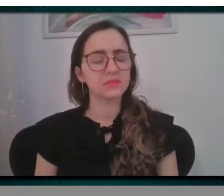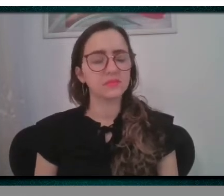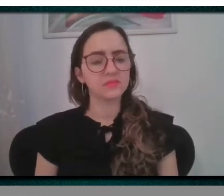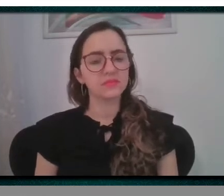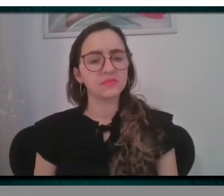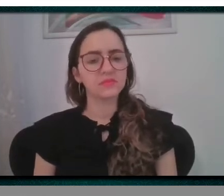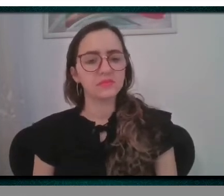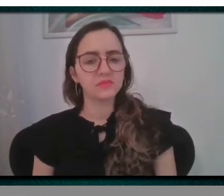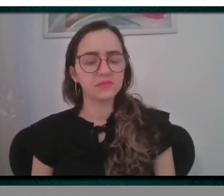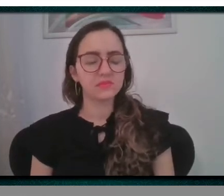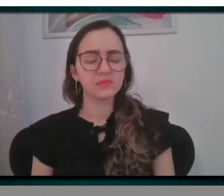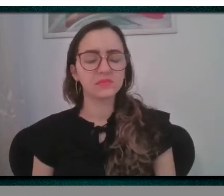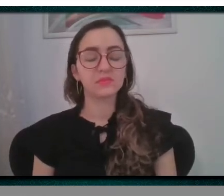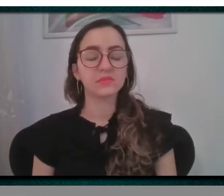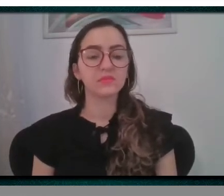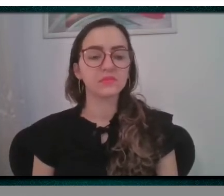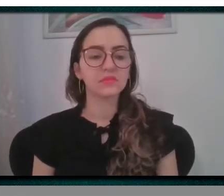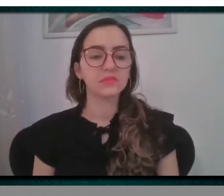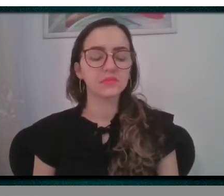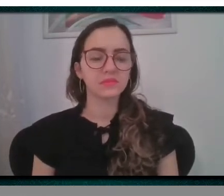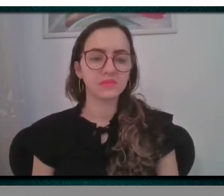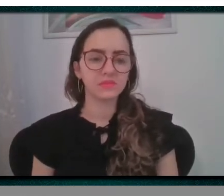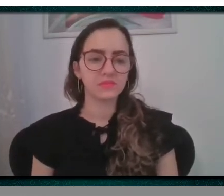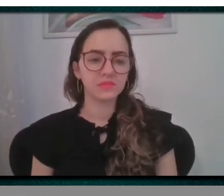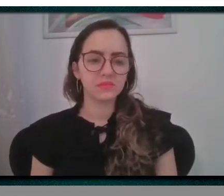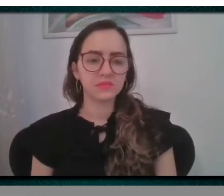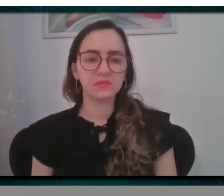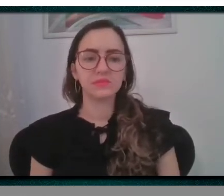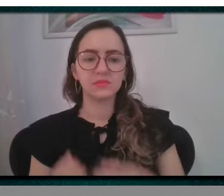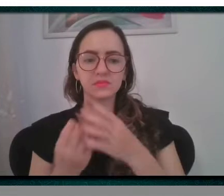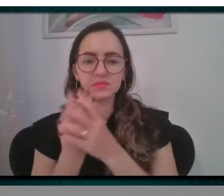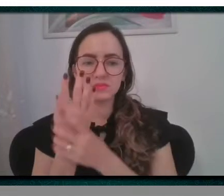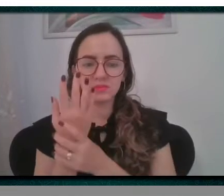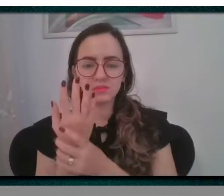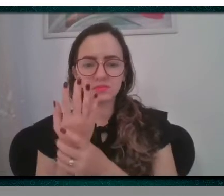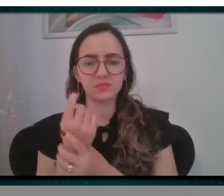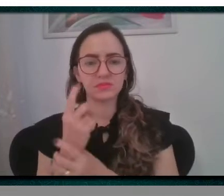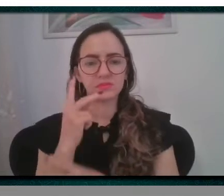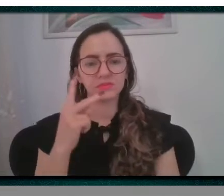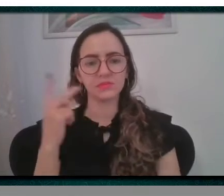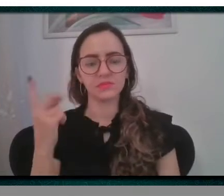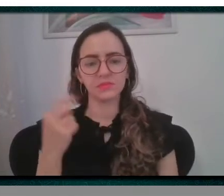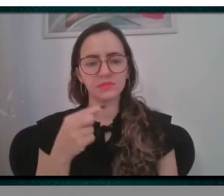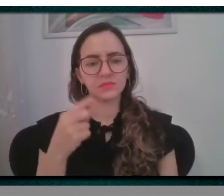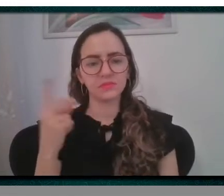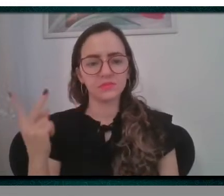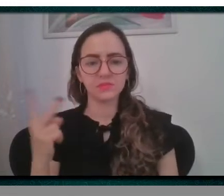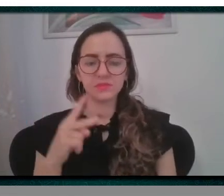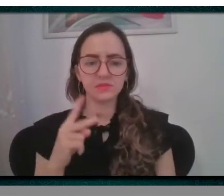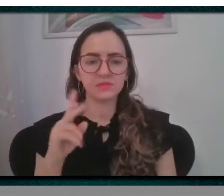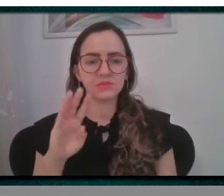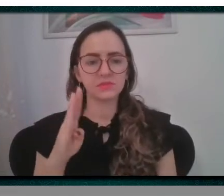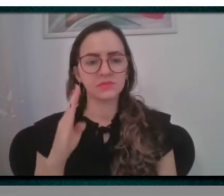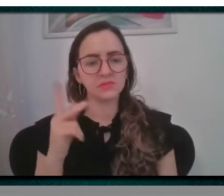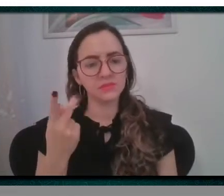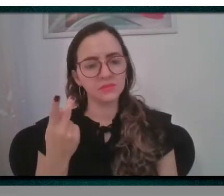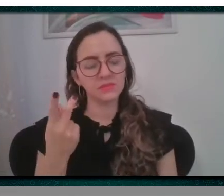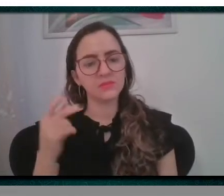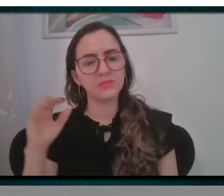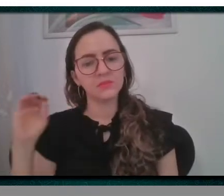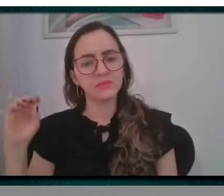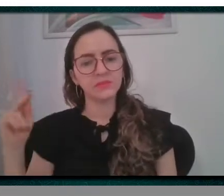base. Ele formou essas duas substâncias, certo? Que vão ter o estado contrário. A gente vai falar sobre isso daqui a